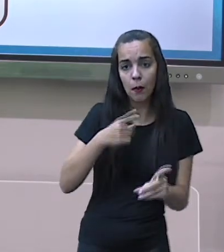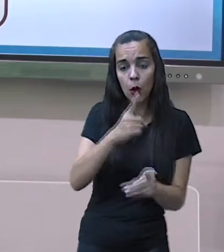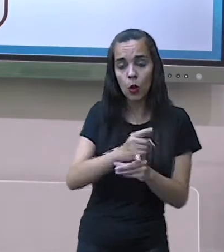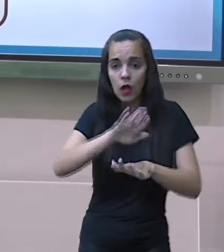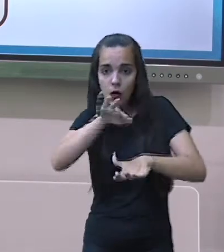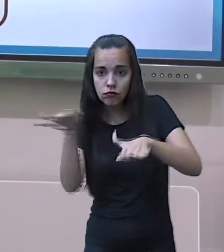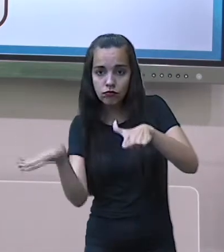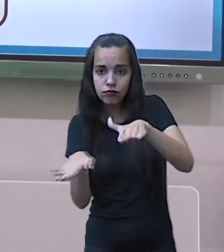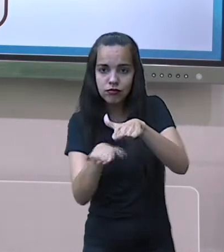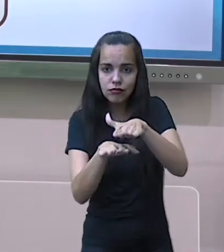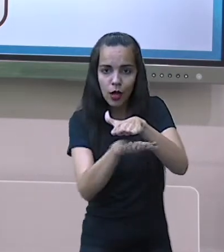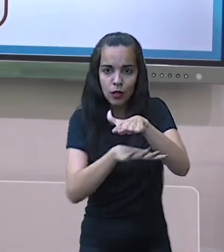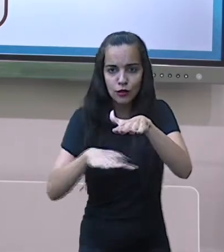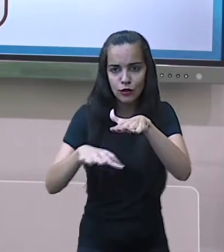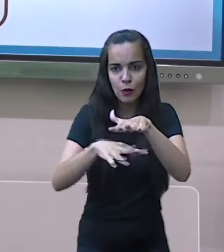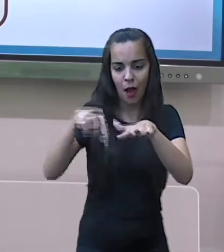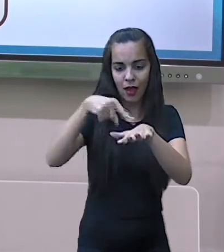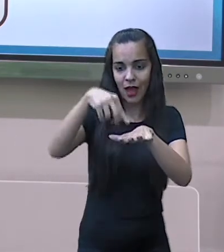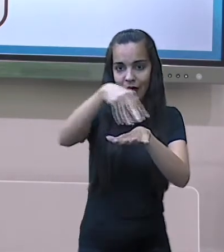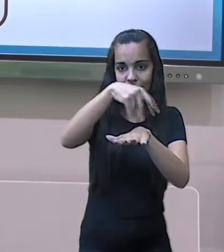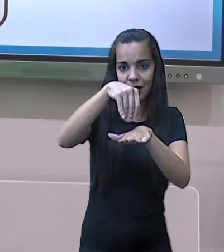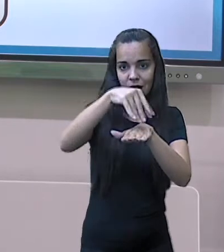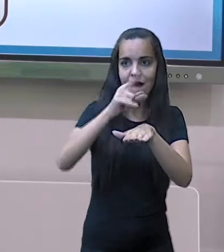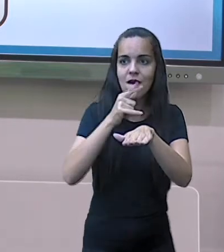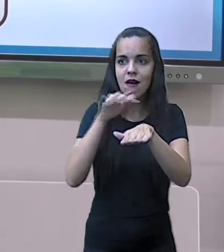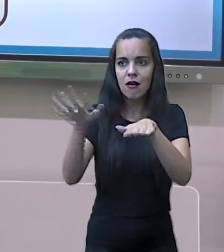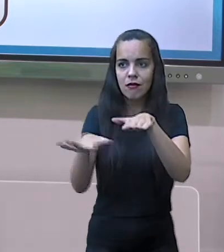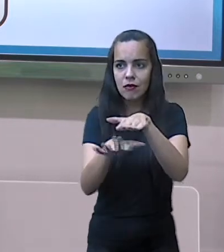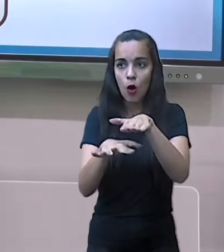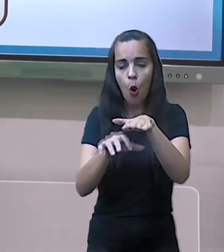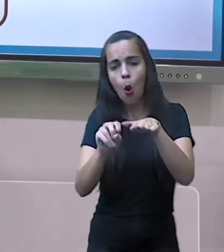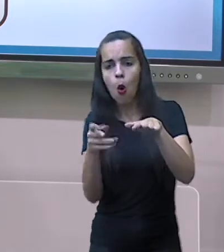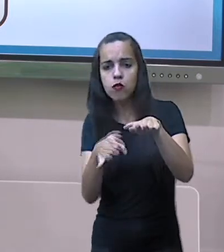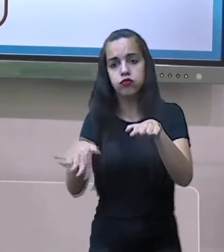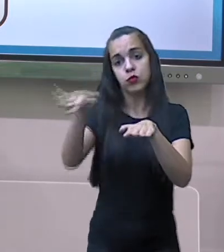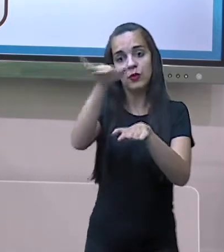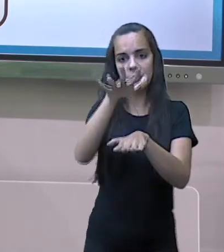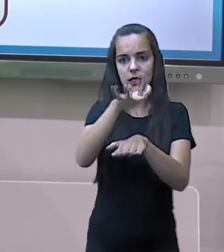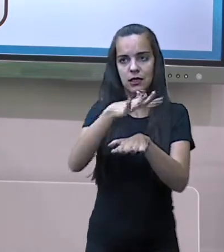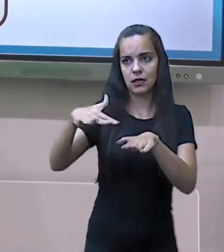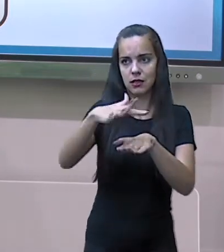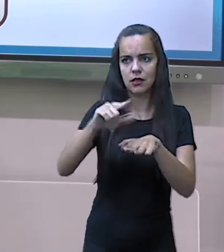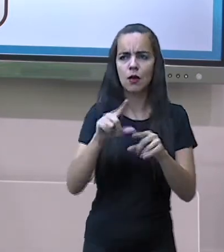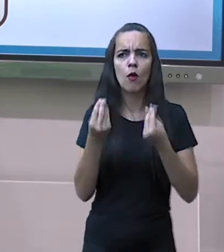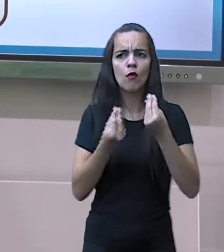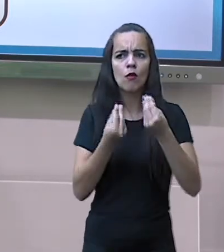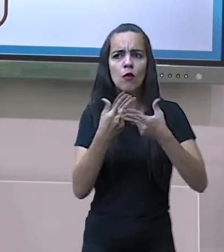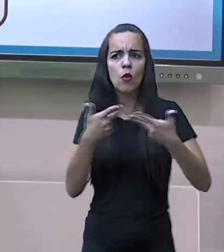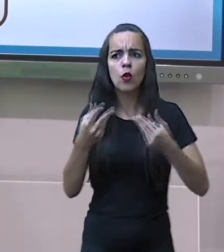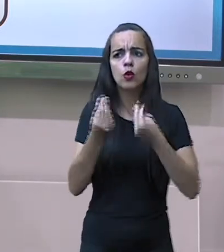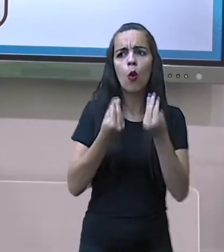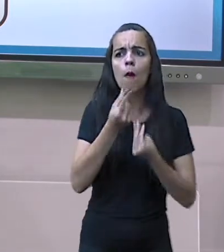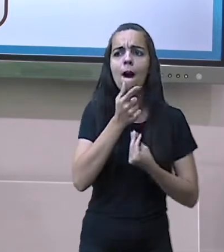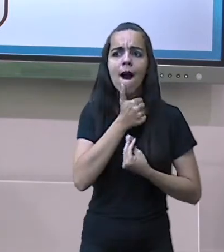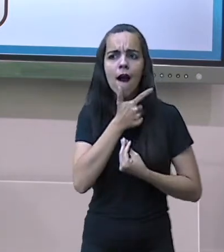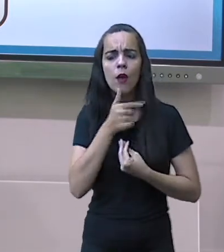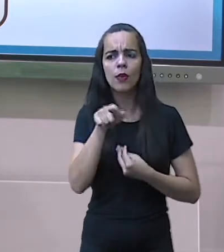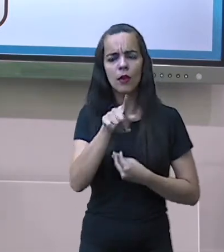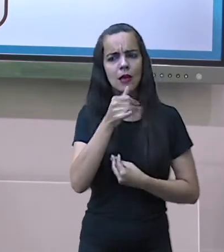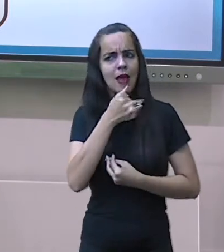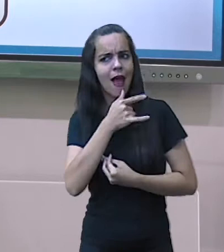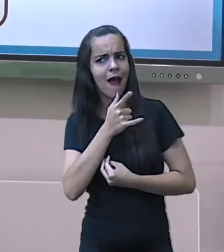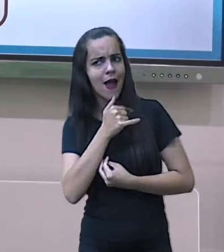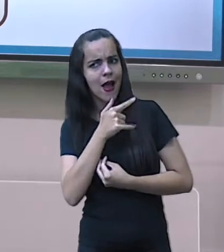vamos encontrar também nas geleiras. Aqui eu estou falando de 2 estados da água, mas nessa